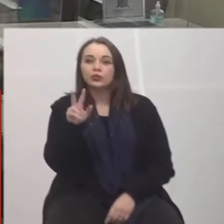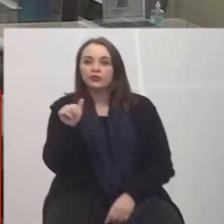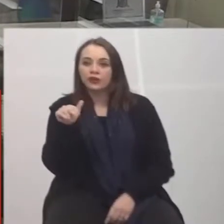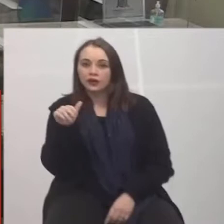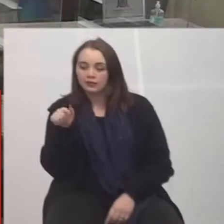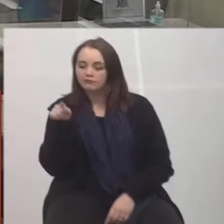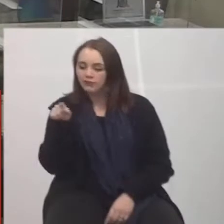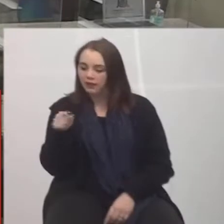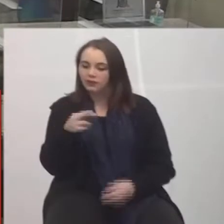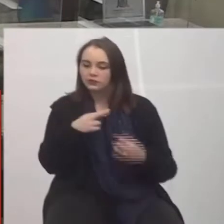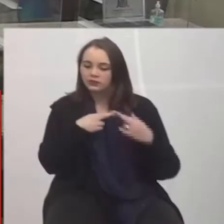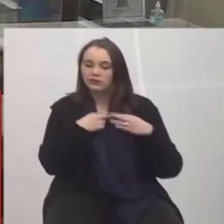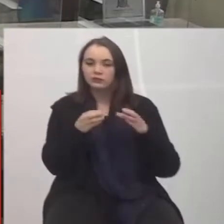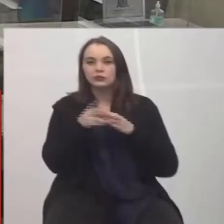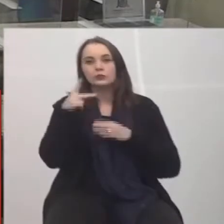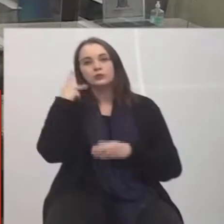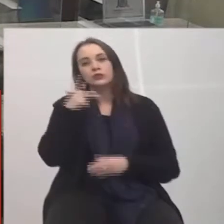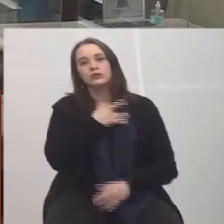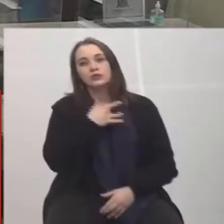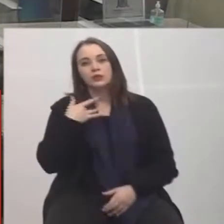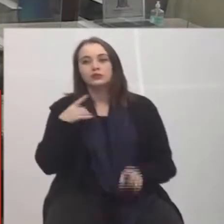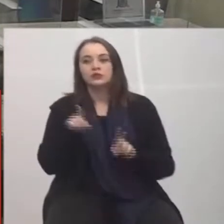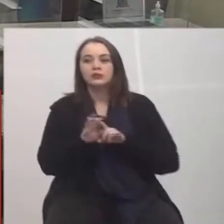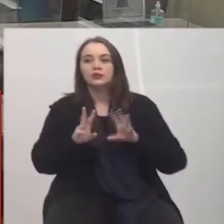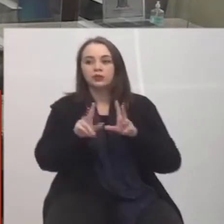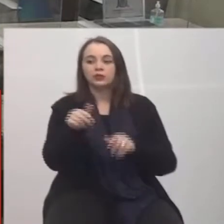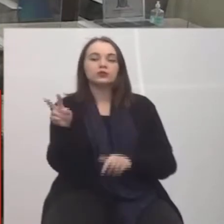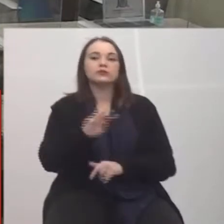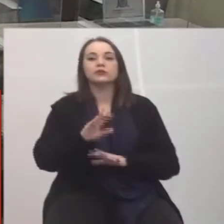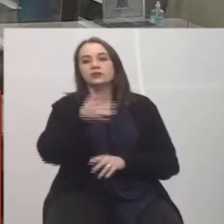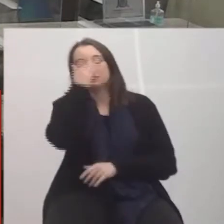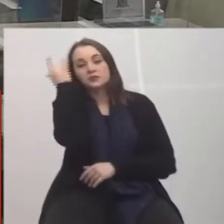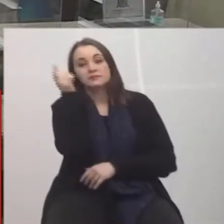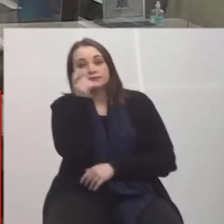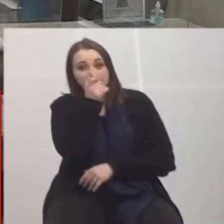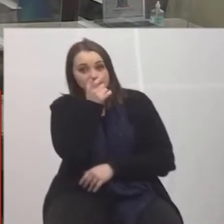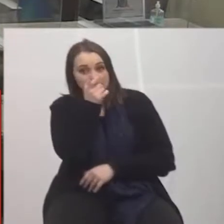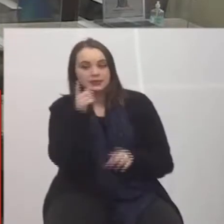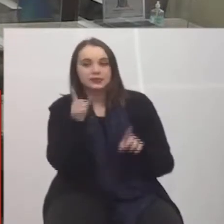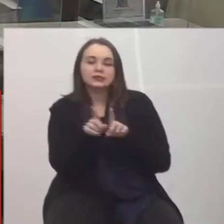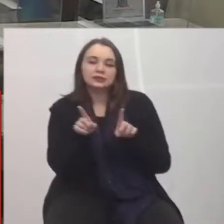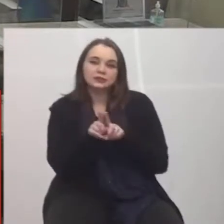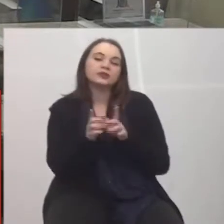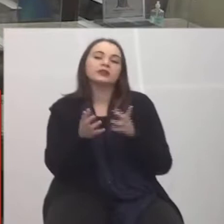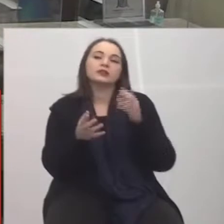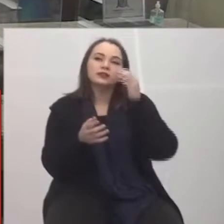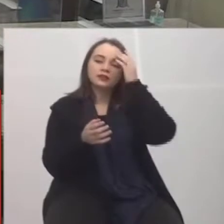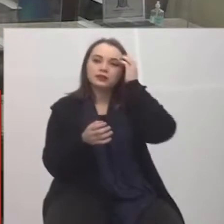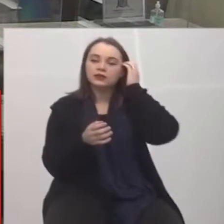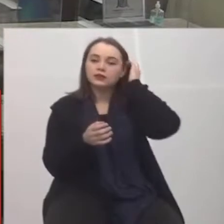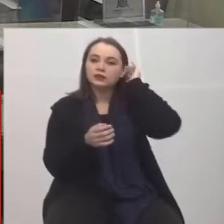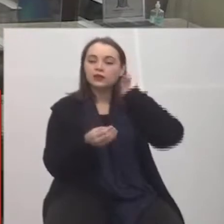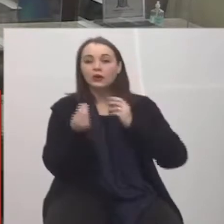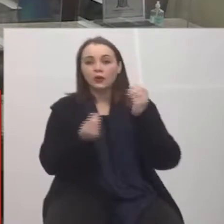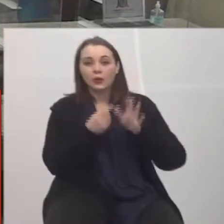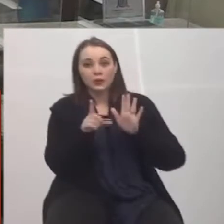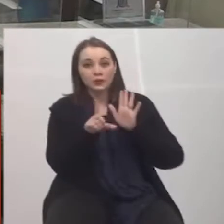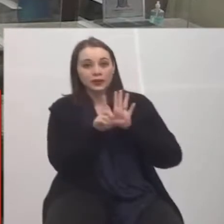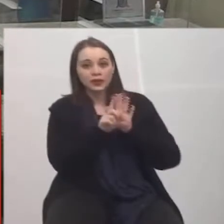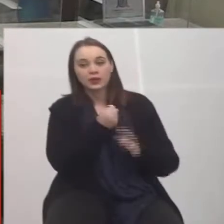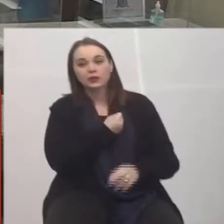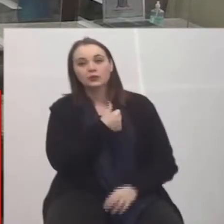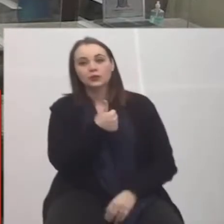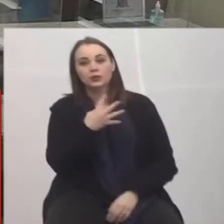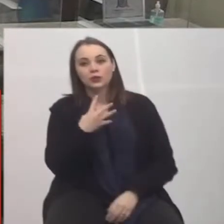Comissão de Saúde, e também a todos os vereadores e aqueles que nos acompanham. Conforme o regimento e a lei, a